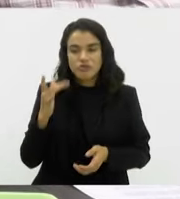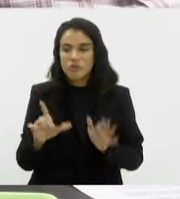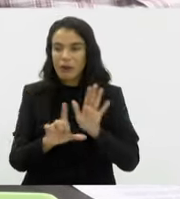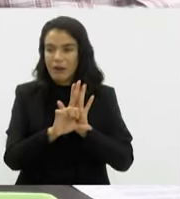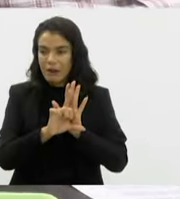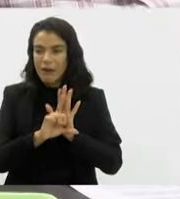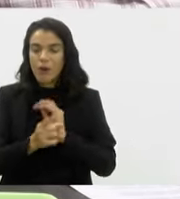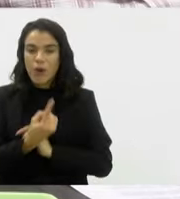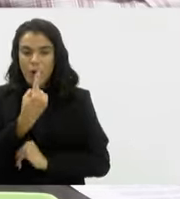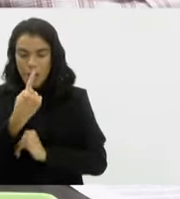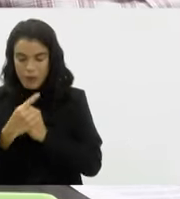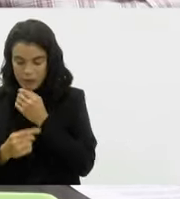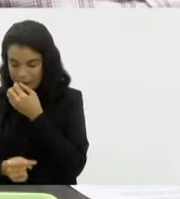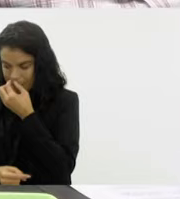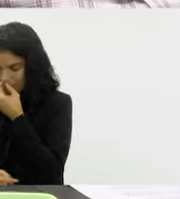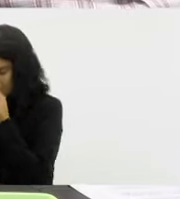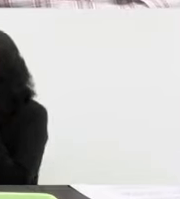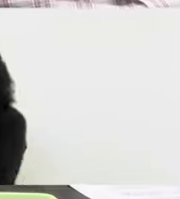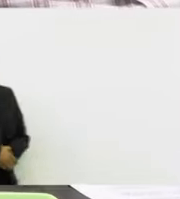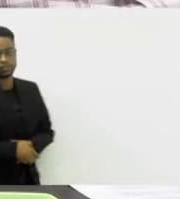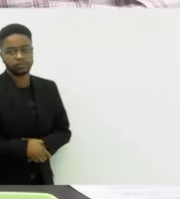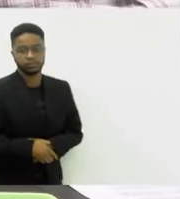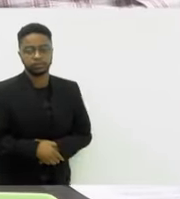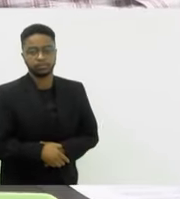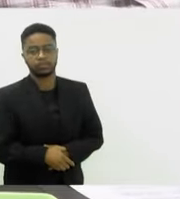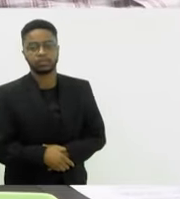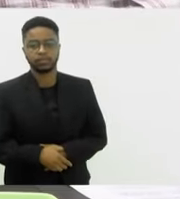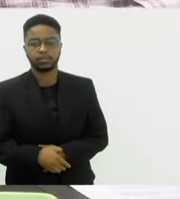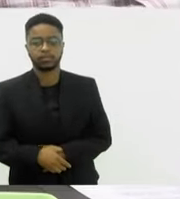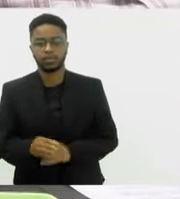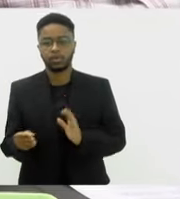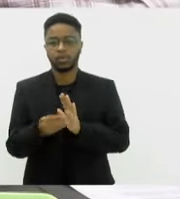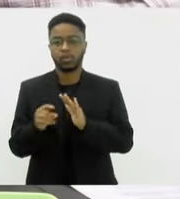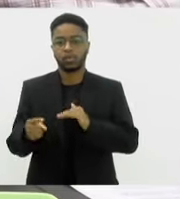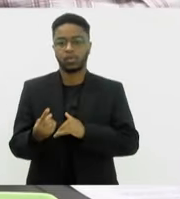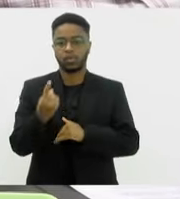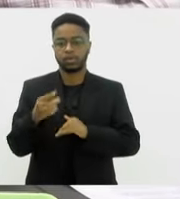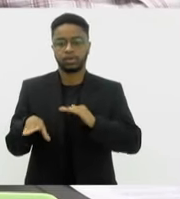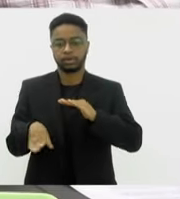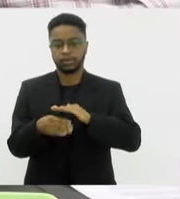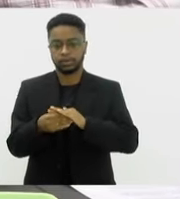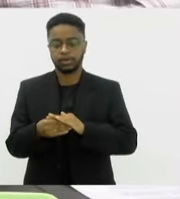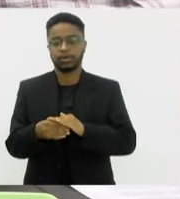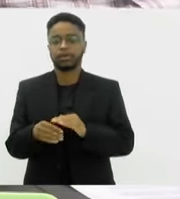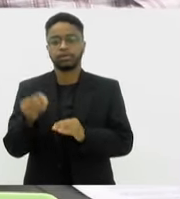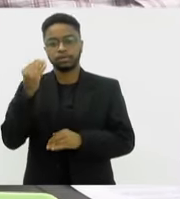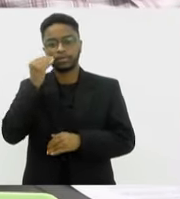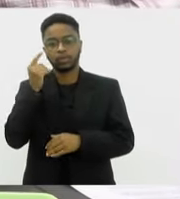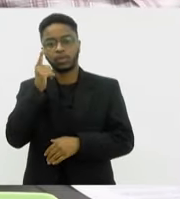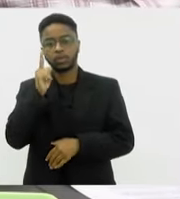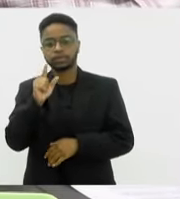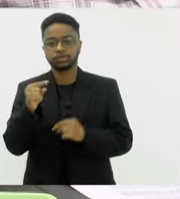uma única emenda, para garantir a legalidade de que...